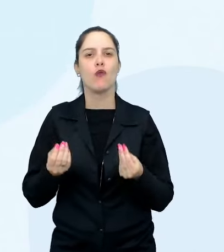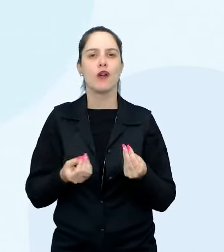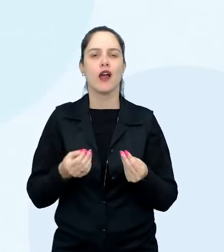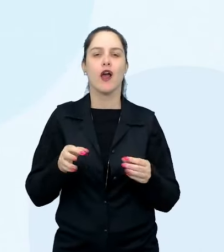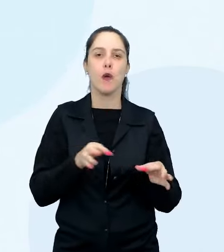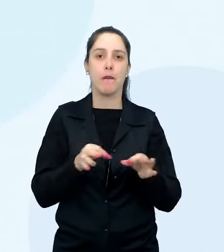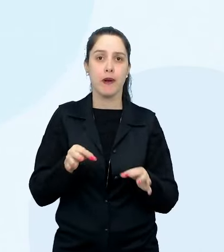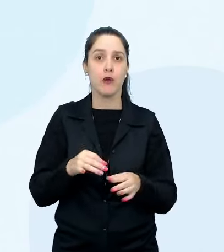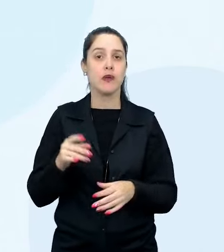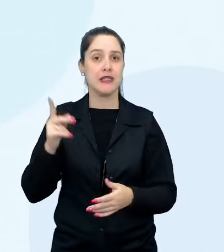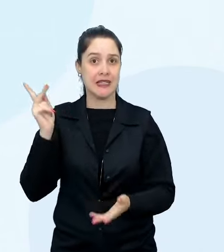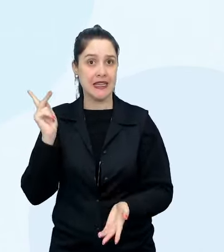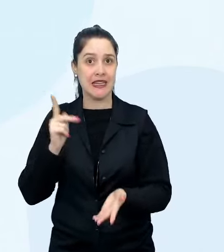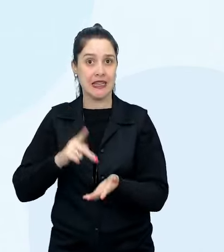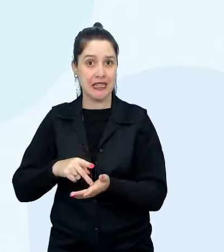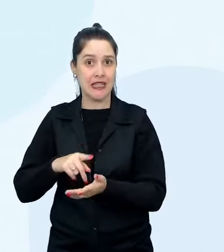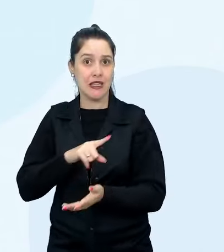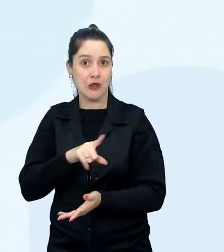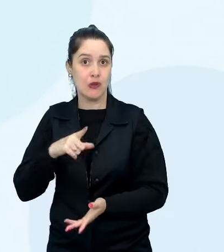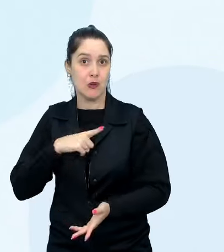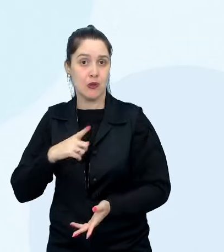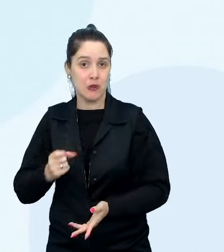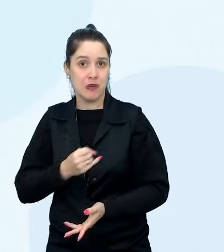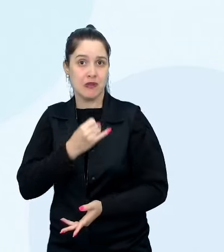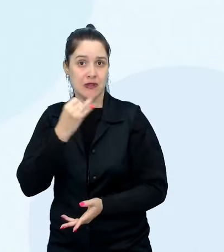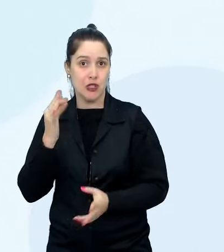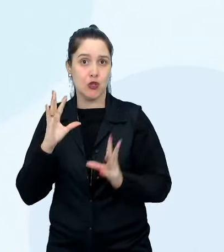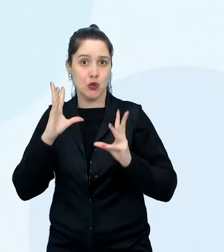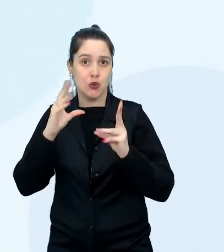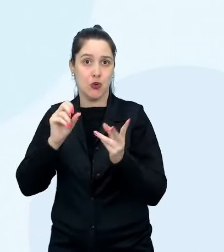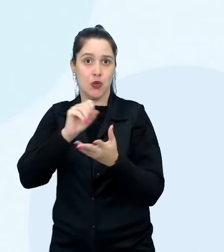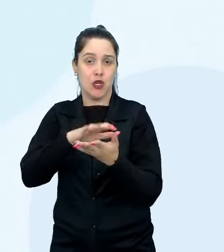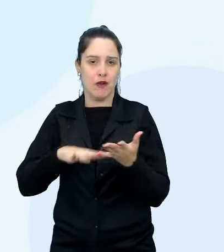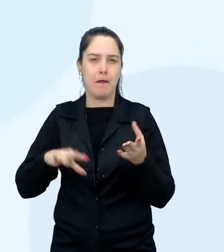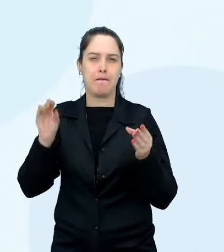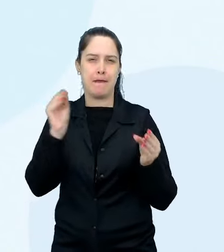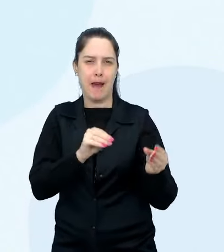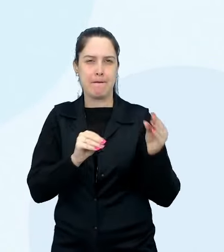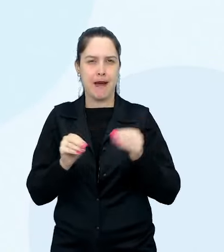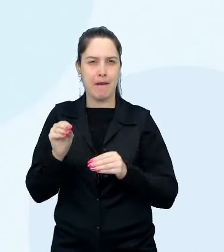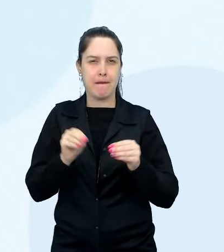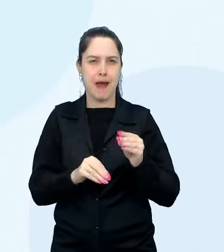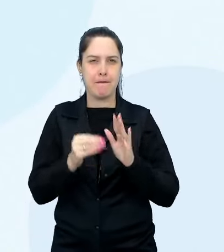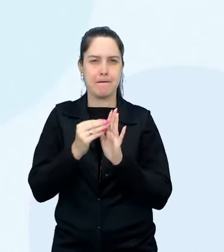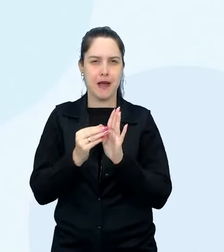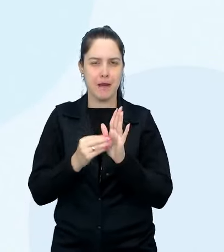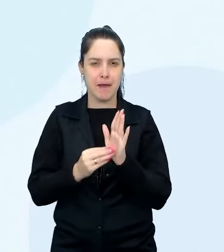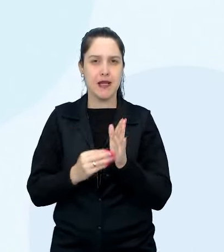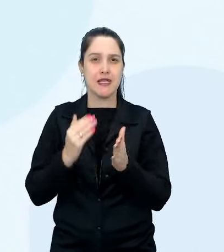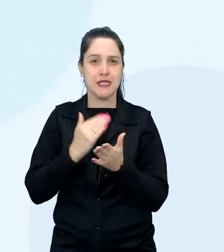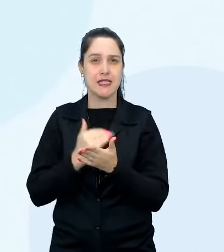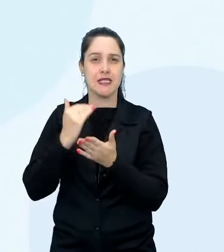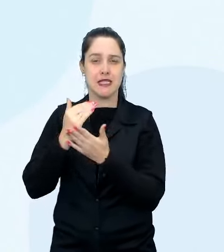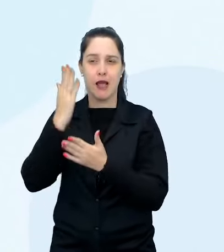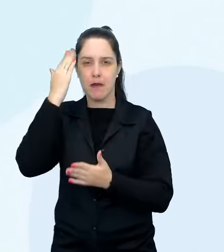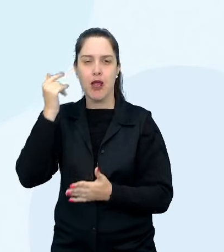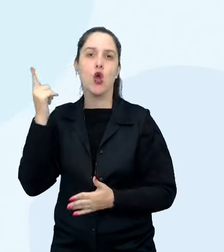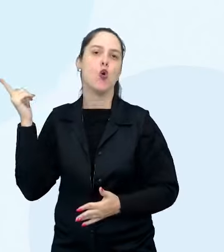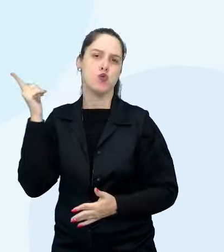plano ideal, quando você tem toda a atividade elaborada, amarrada, esse estudante ele